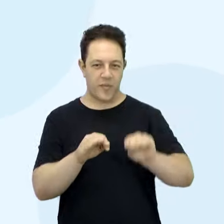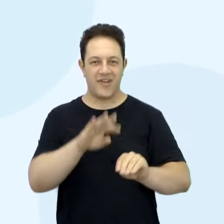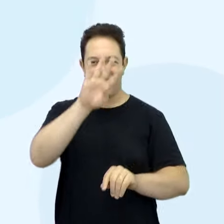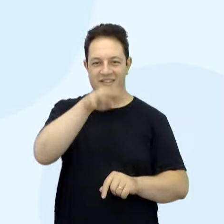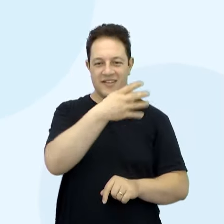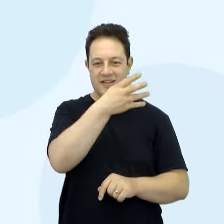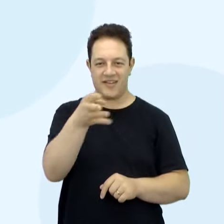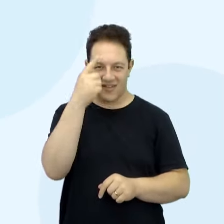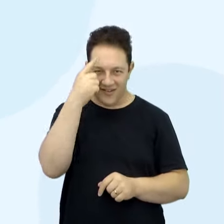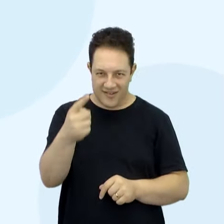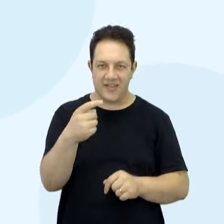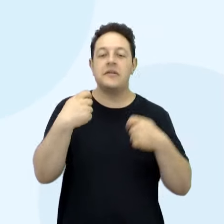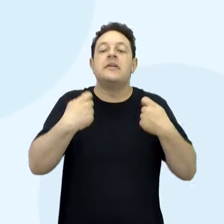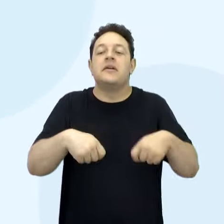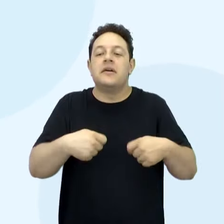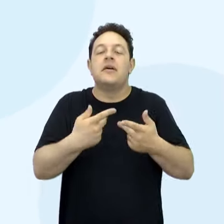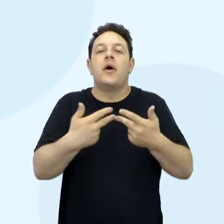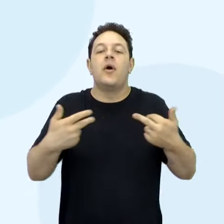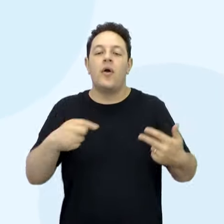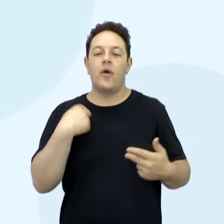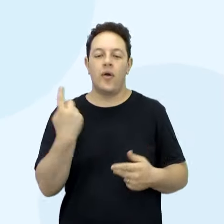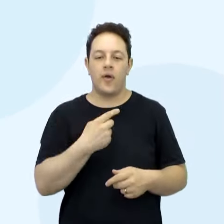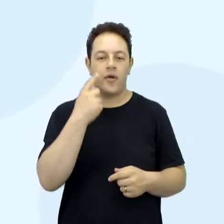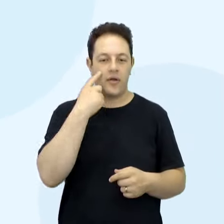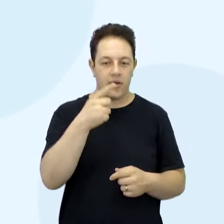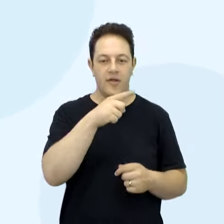das nossas necessidades,